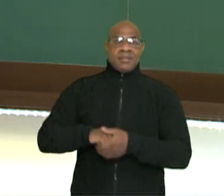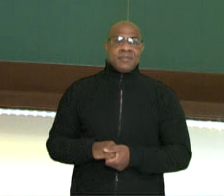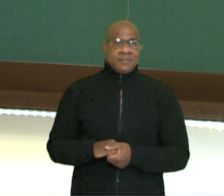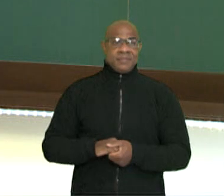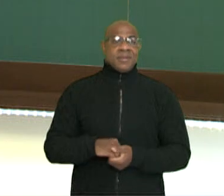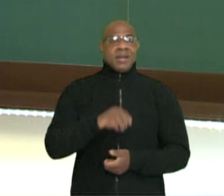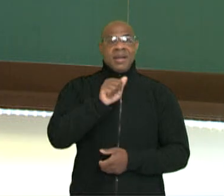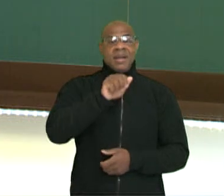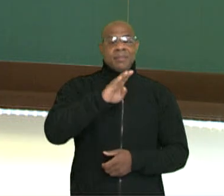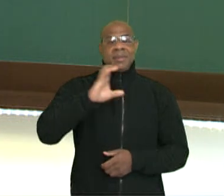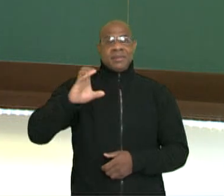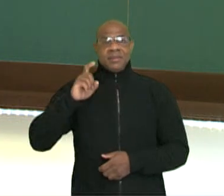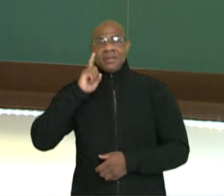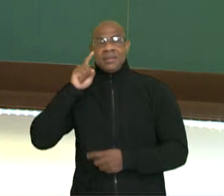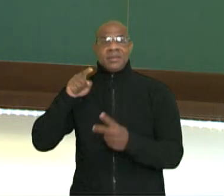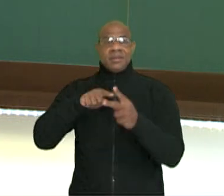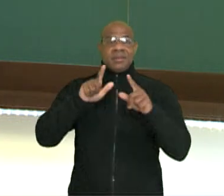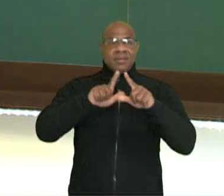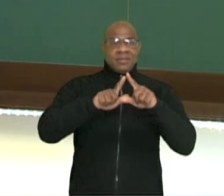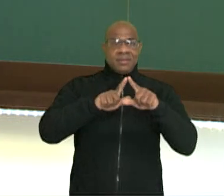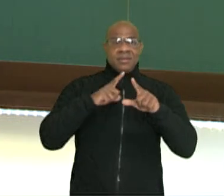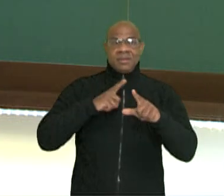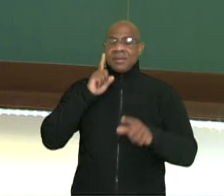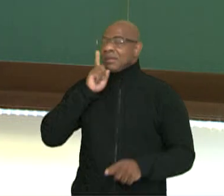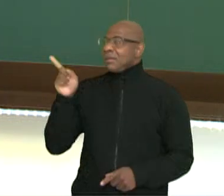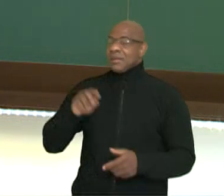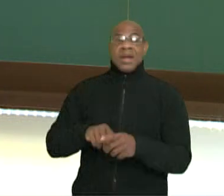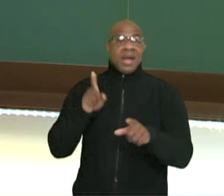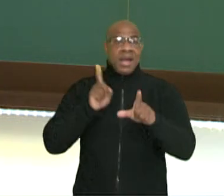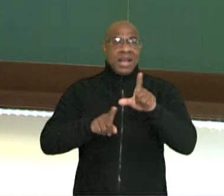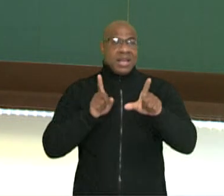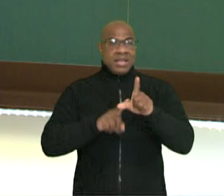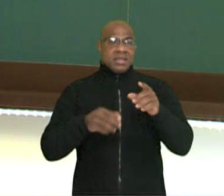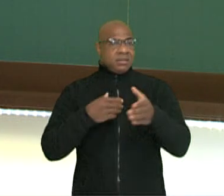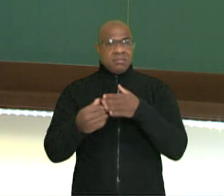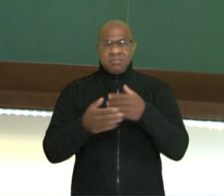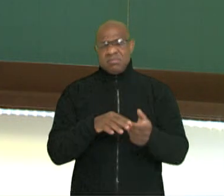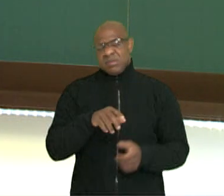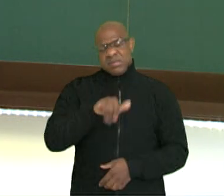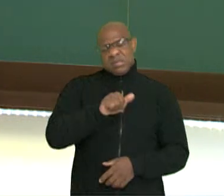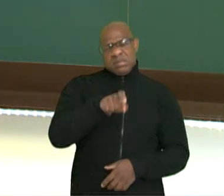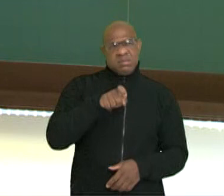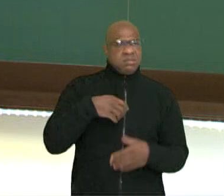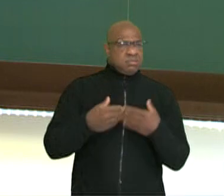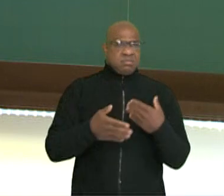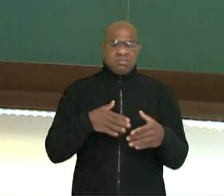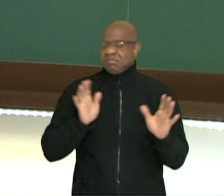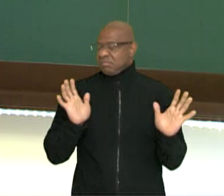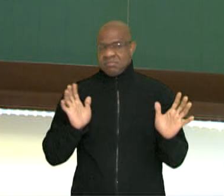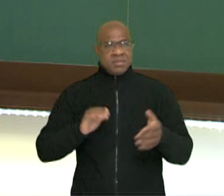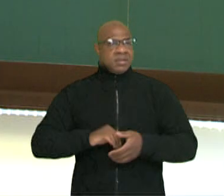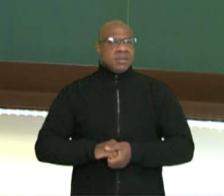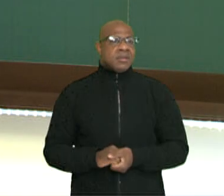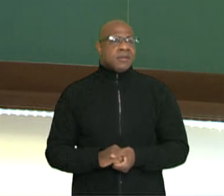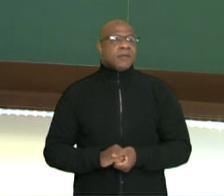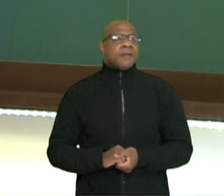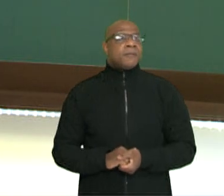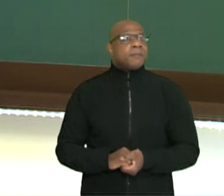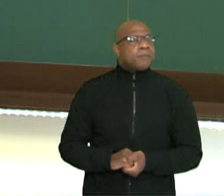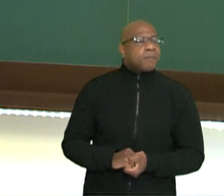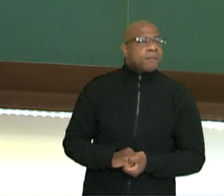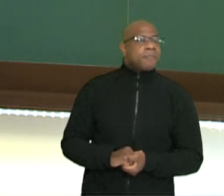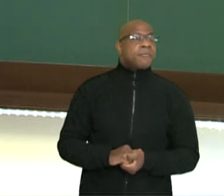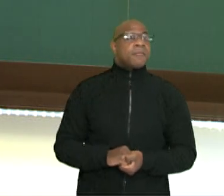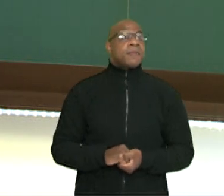delta. Então, vamos lembrar a fórmula. A letra, tanto faz x, y que você decore, tá bom? A gente normalmente decora o x aqui, né? Tanto